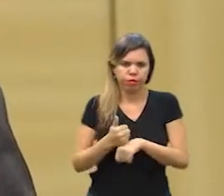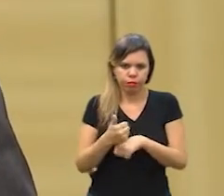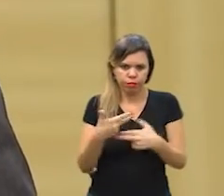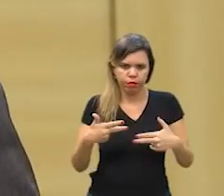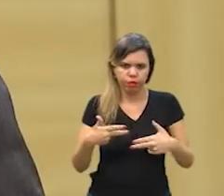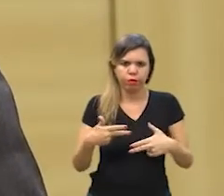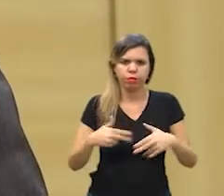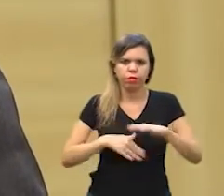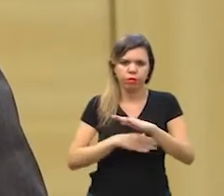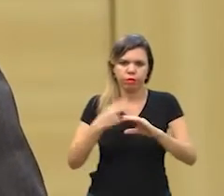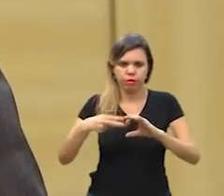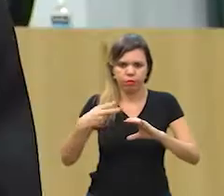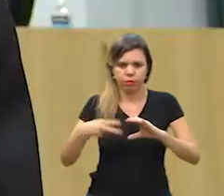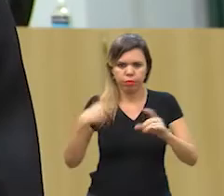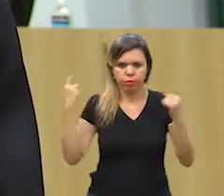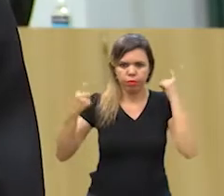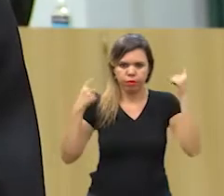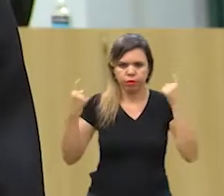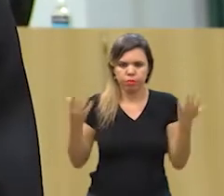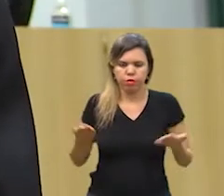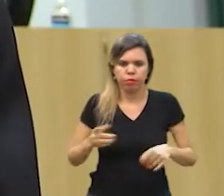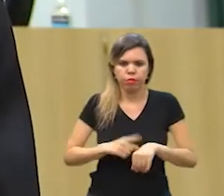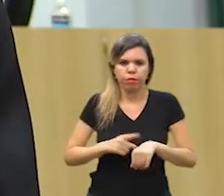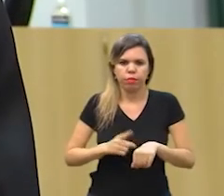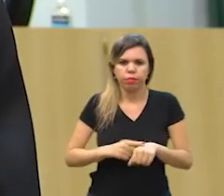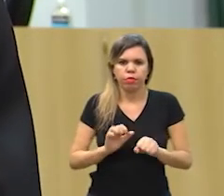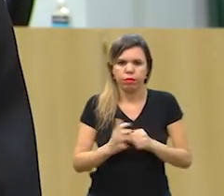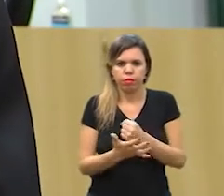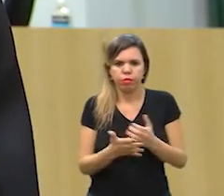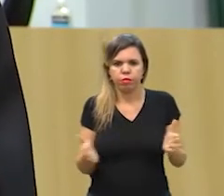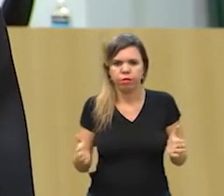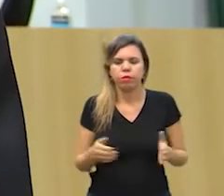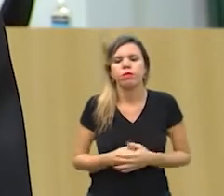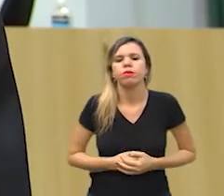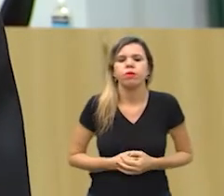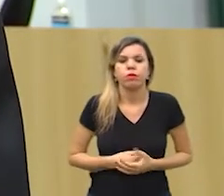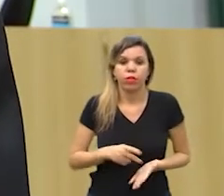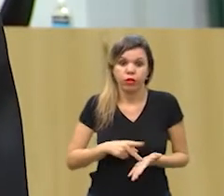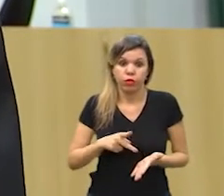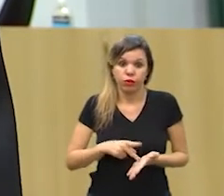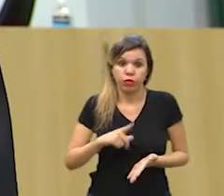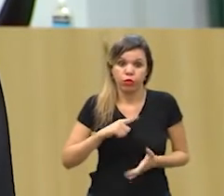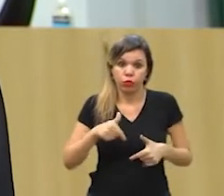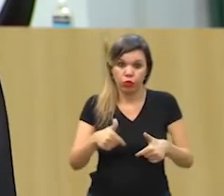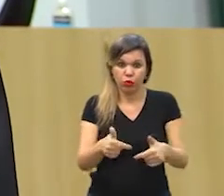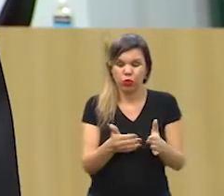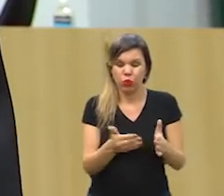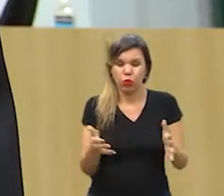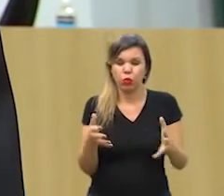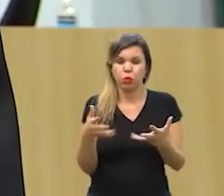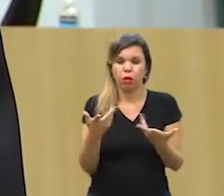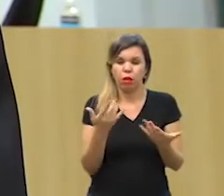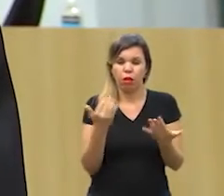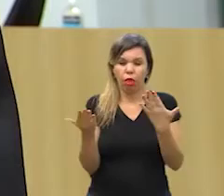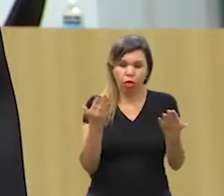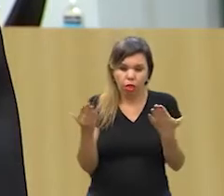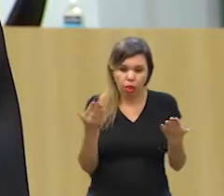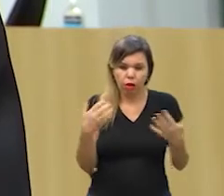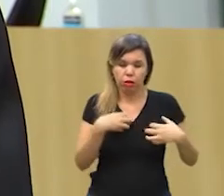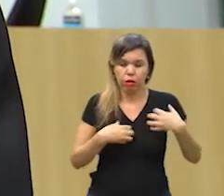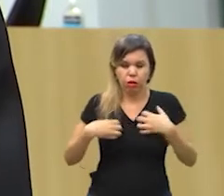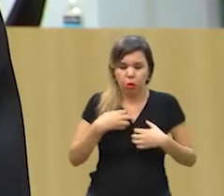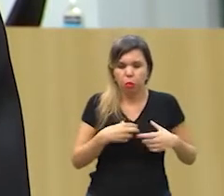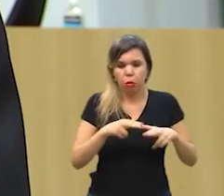no segmento também do legislativo. A maior preocupação no momento é a pandemia do coronavírus. Na verdade, nós estamos no meio de uma tempestade, né? Que é